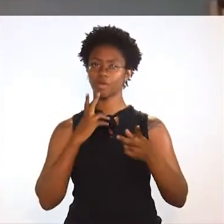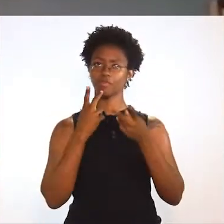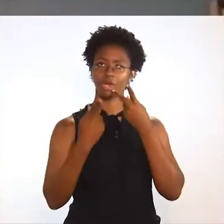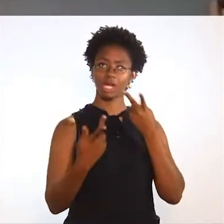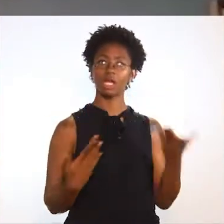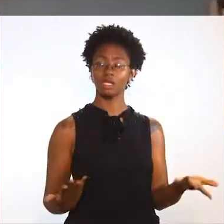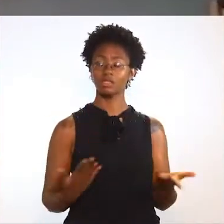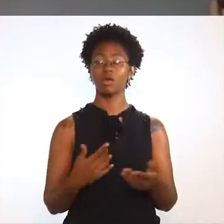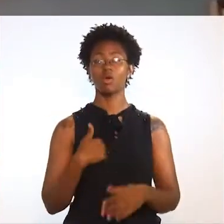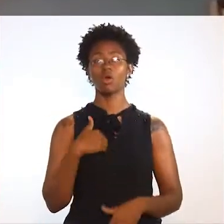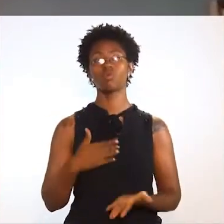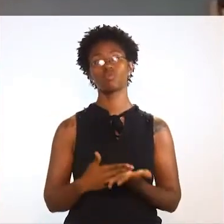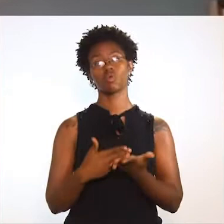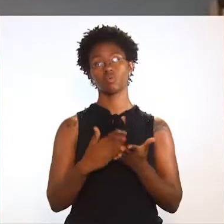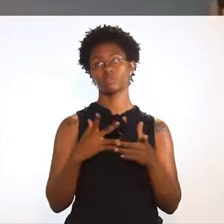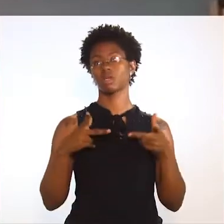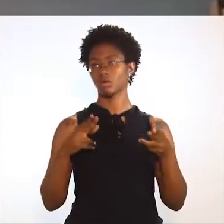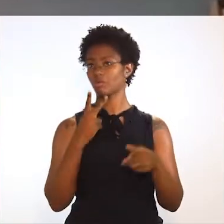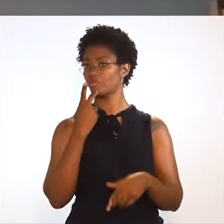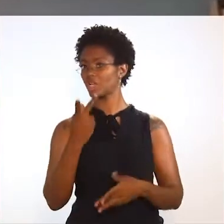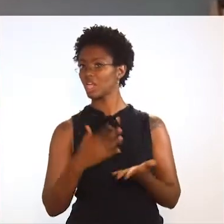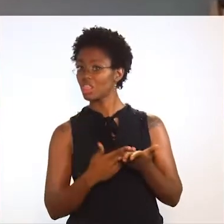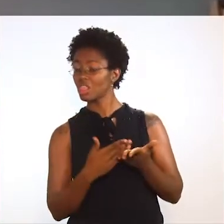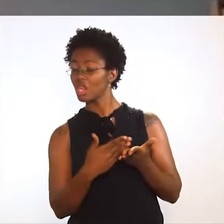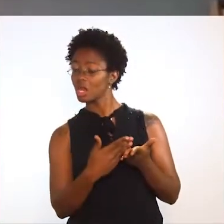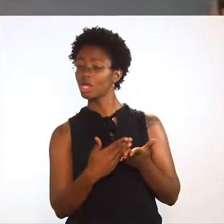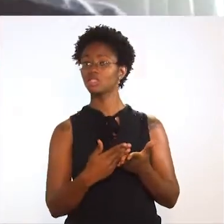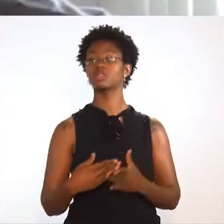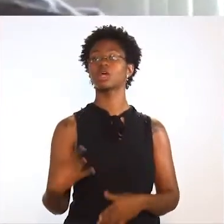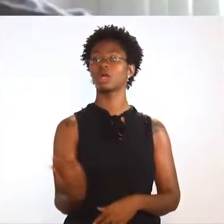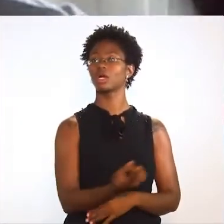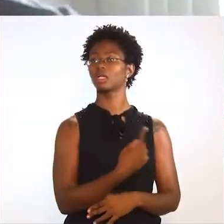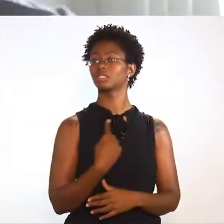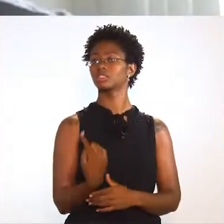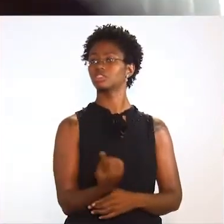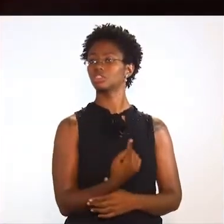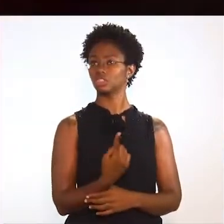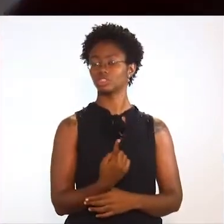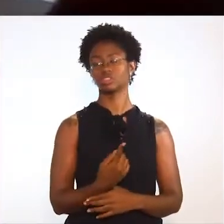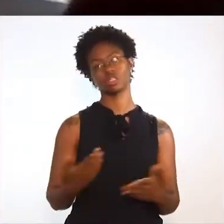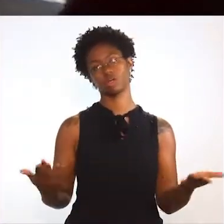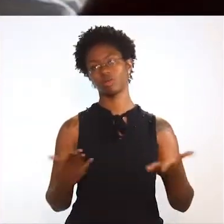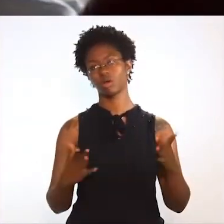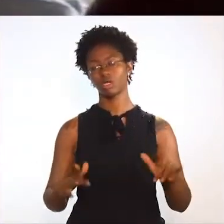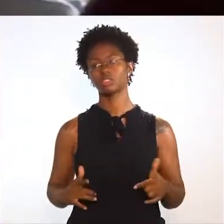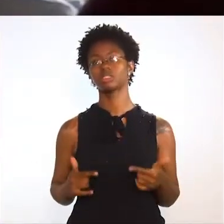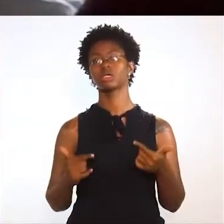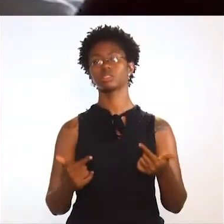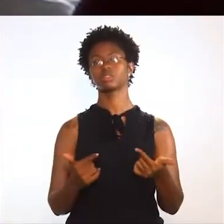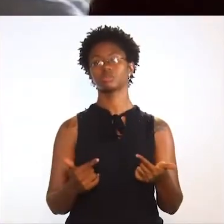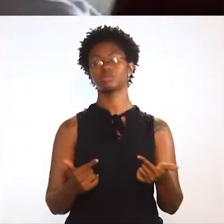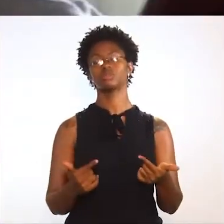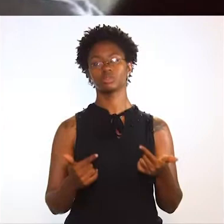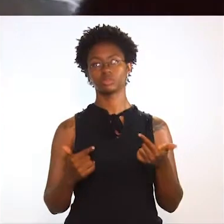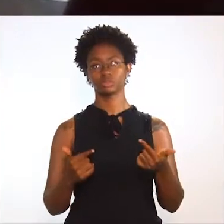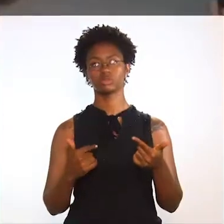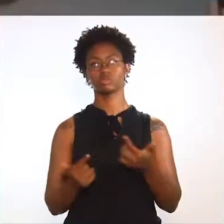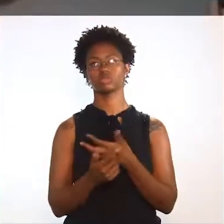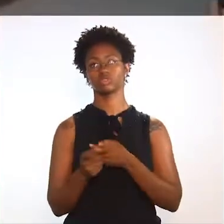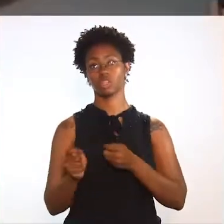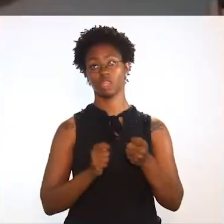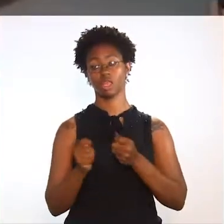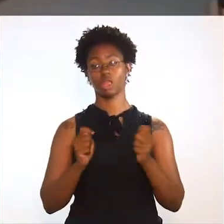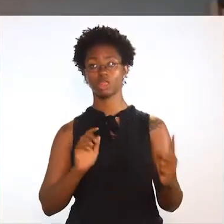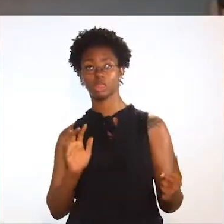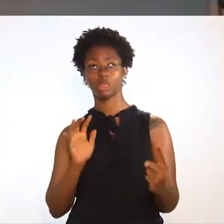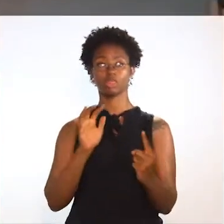desafios. E eu vou começar, como eu falei ali no iniciozinho, que a gente nessa atuação, né, dos negócios de